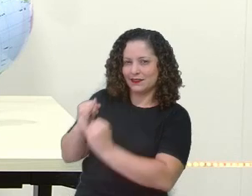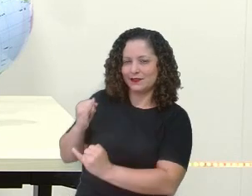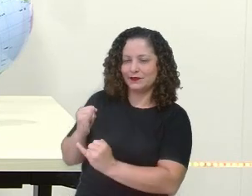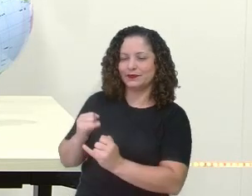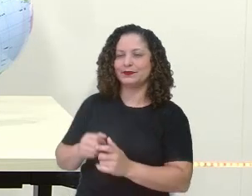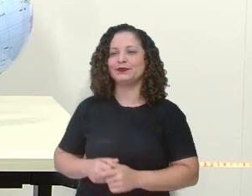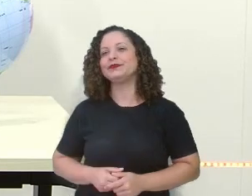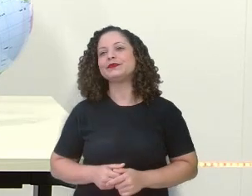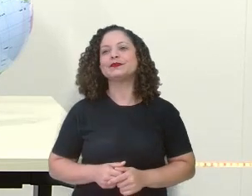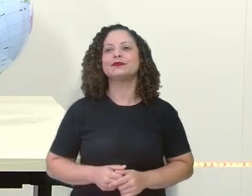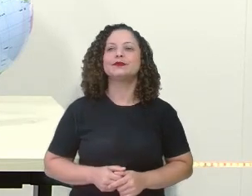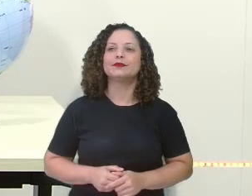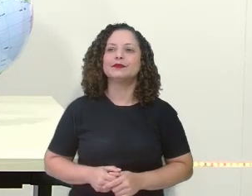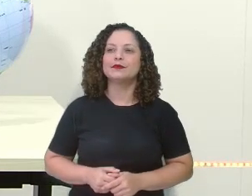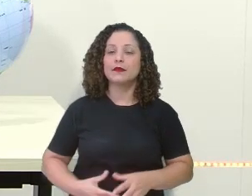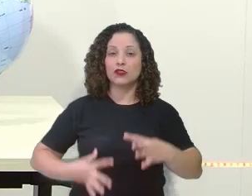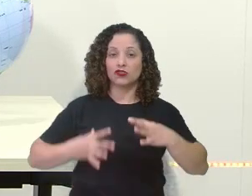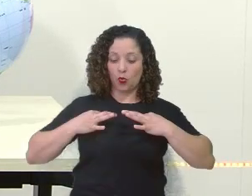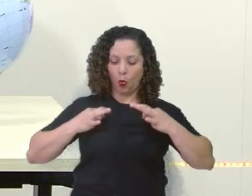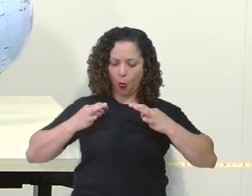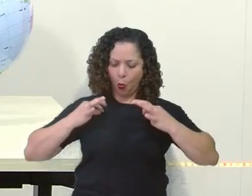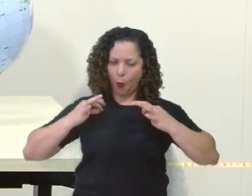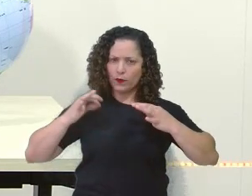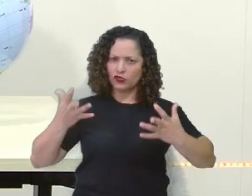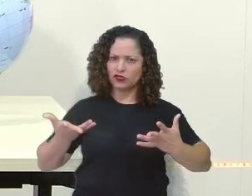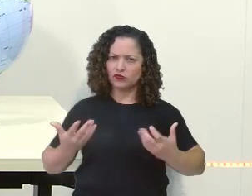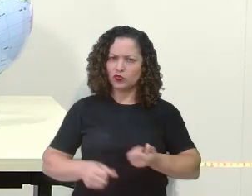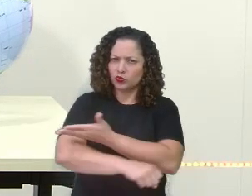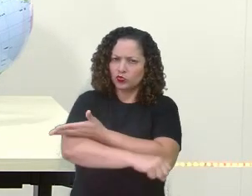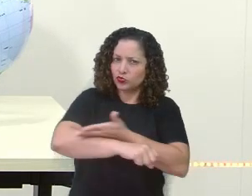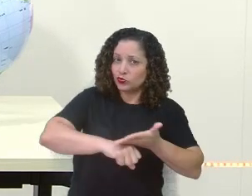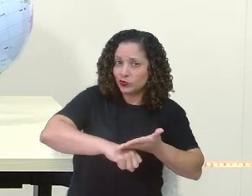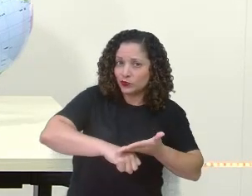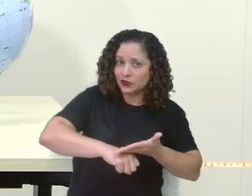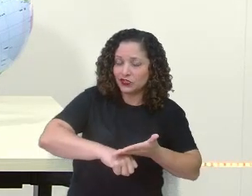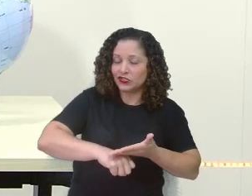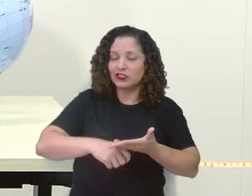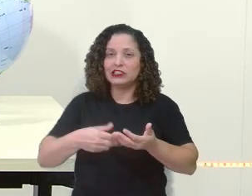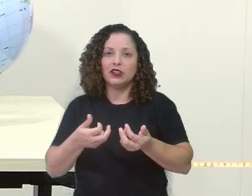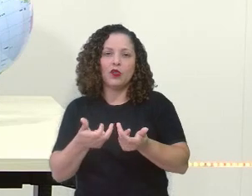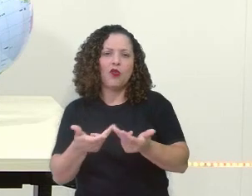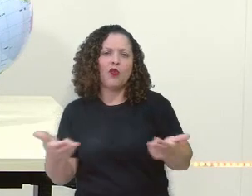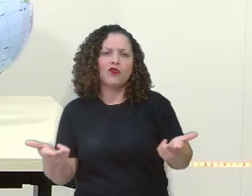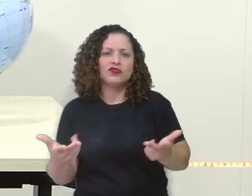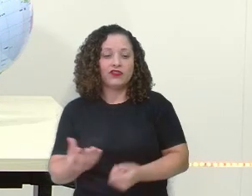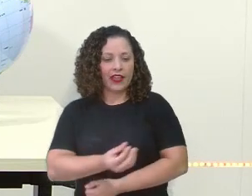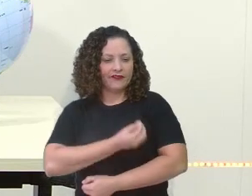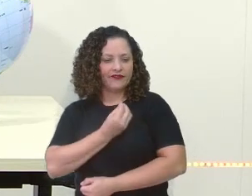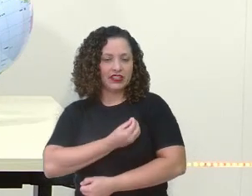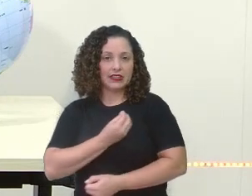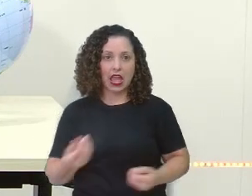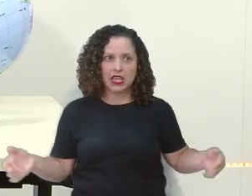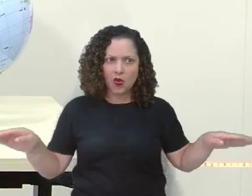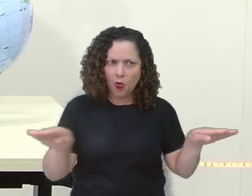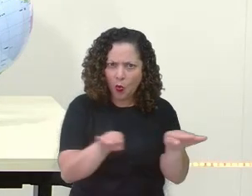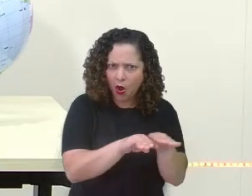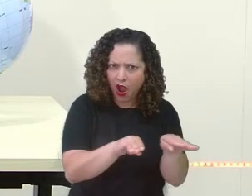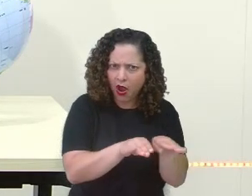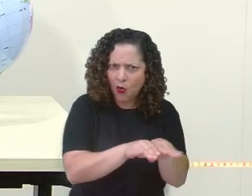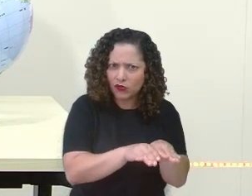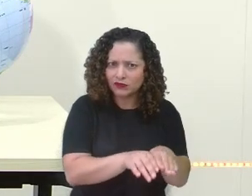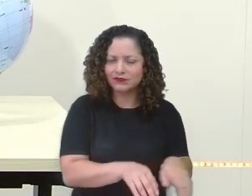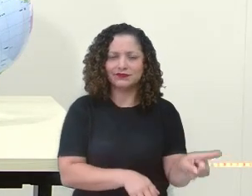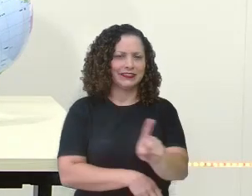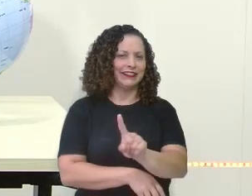Então, nossas roupas, nossos hábitos, costumes e estilos de vida são iguais? Claro